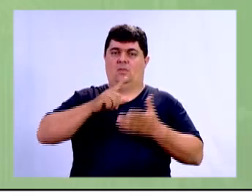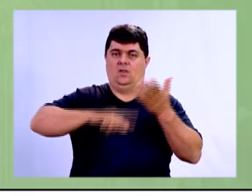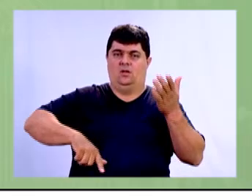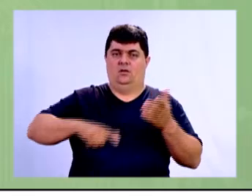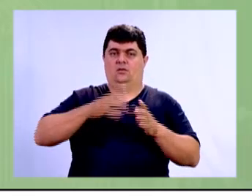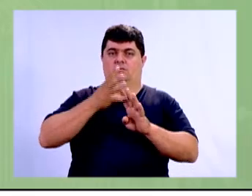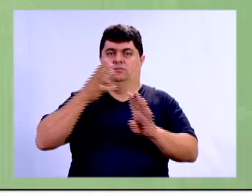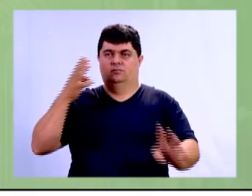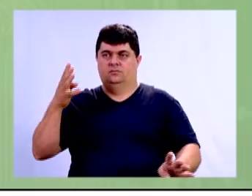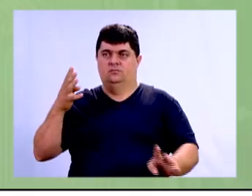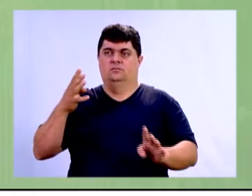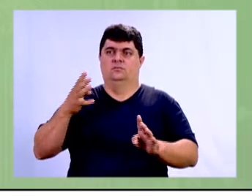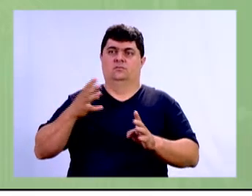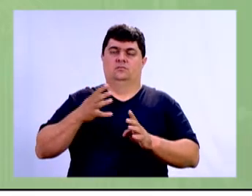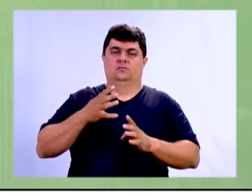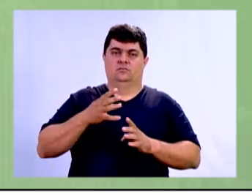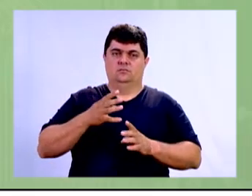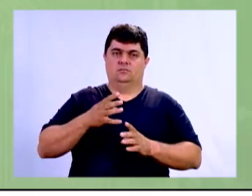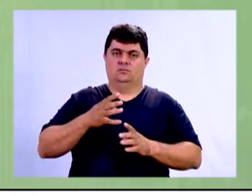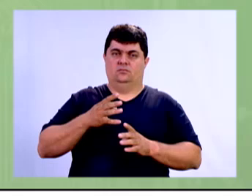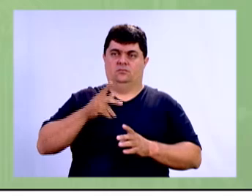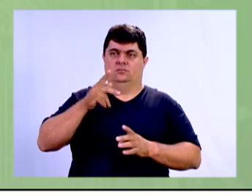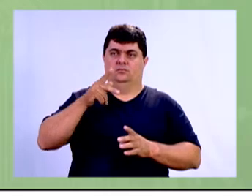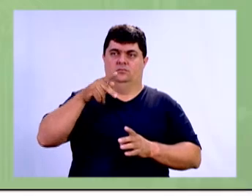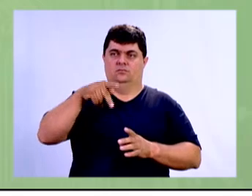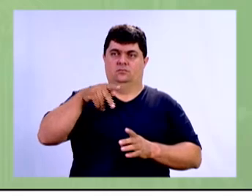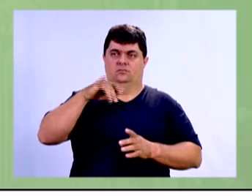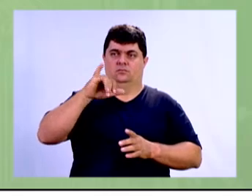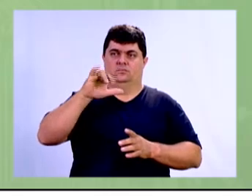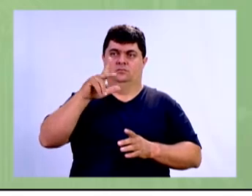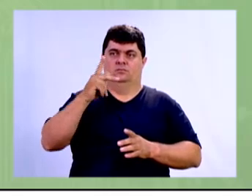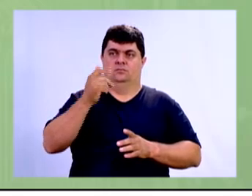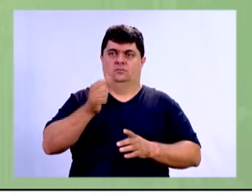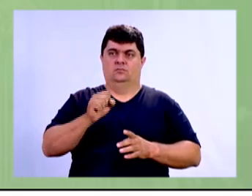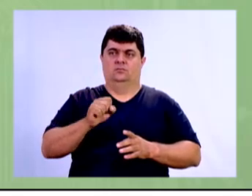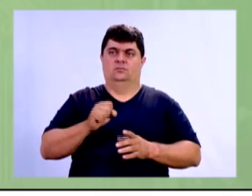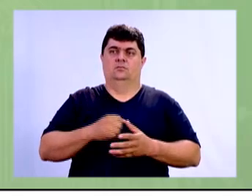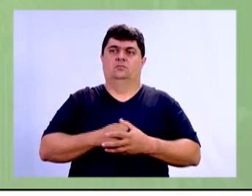listas, filas, pilhas, aqui seria pilhas, né?